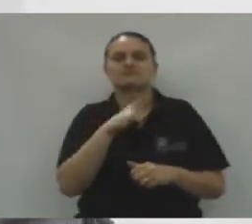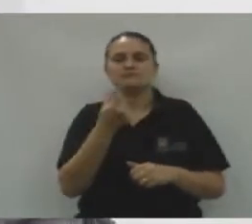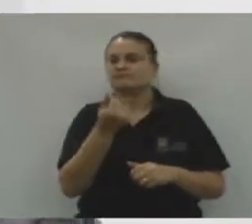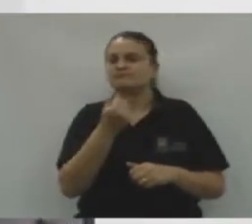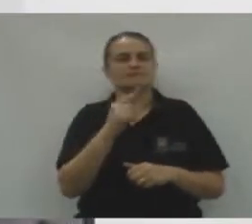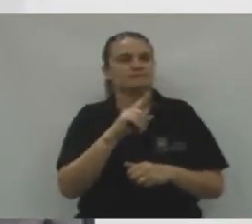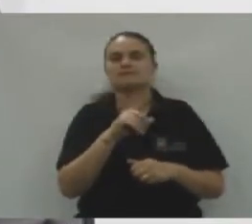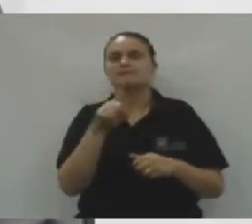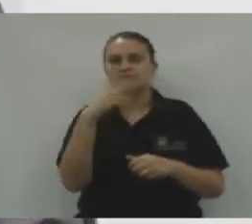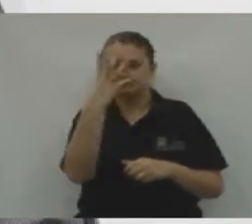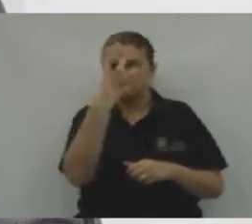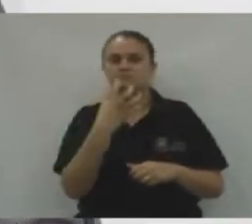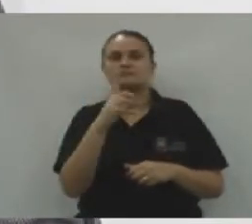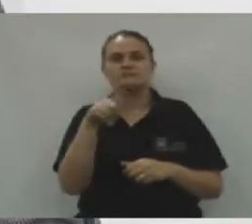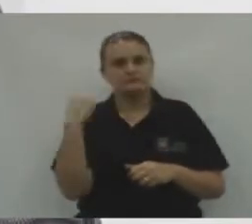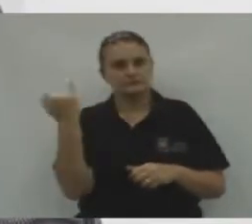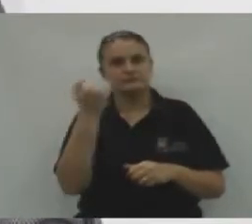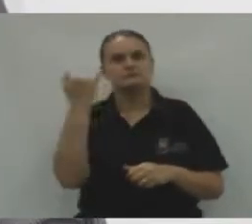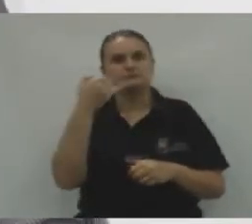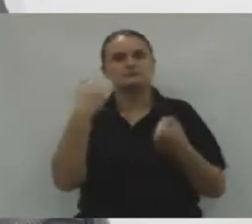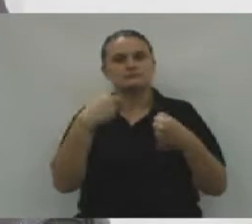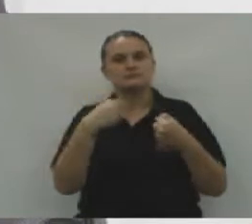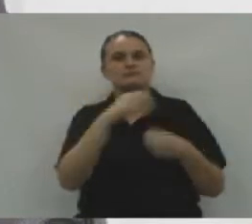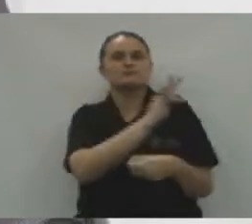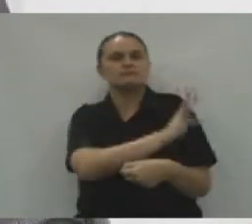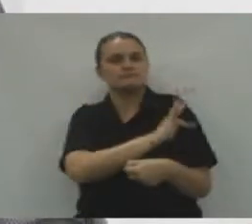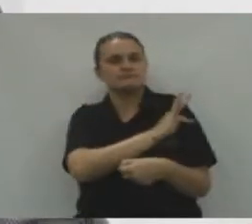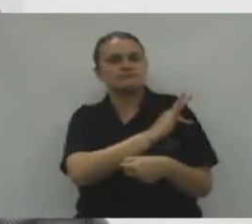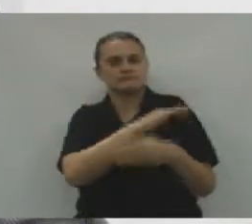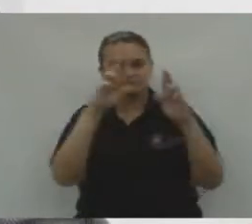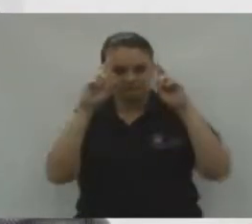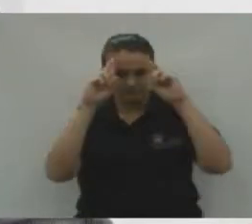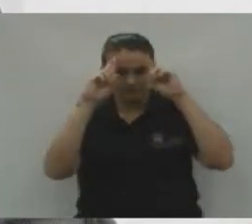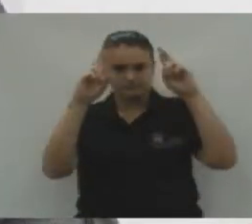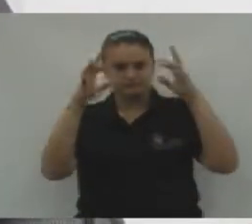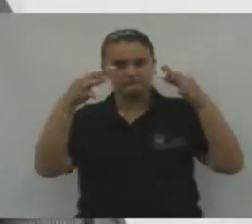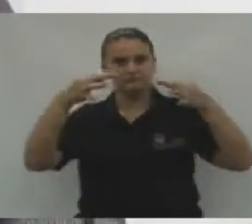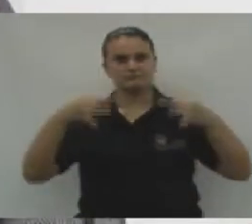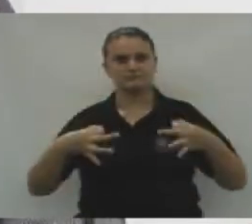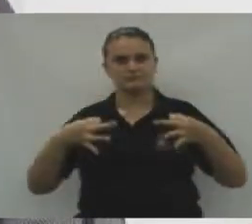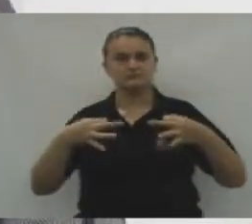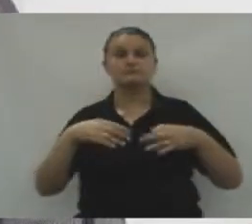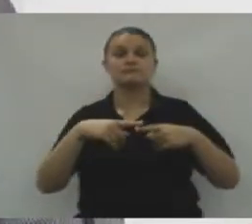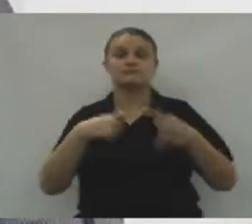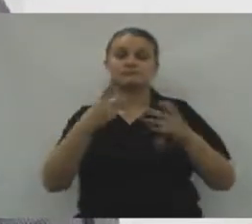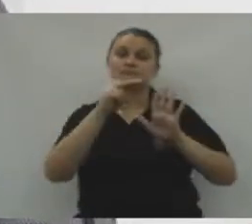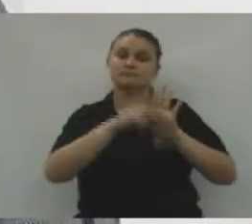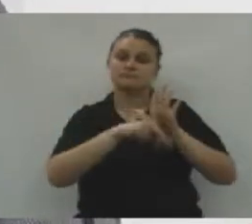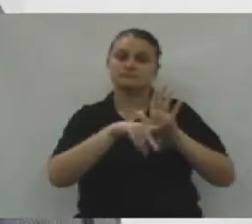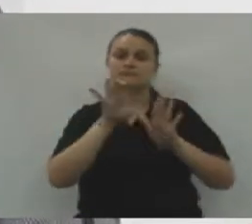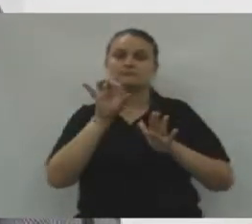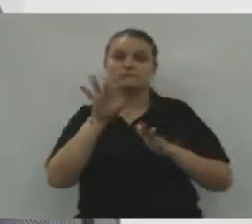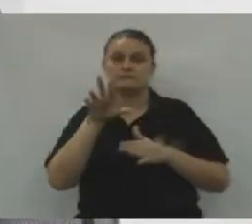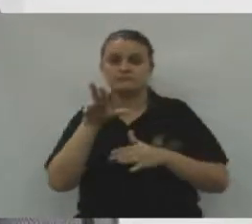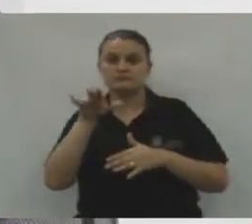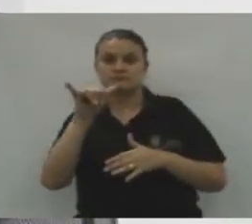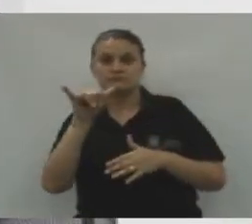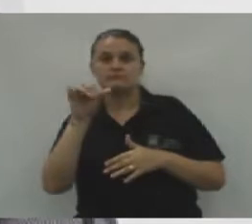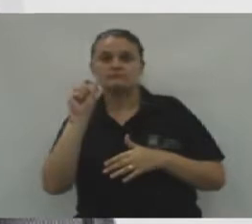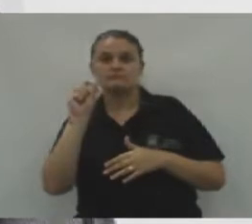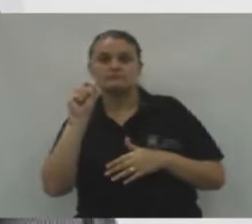Não é assim o projeto, é um projeto estritamente técnico, e realmente nesse projeto só vai